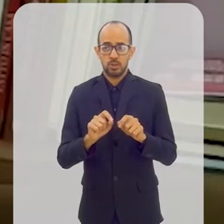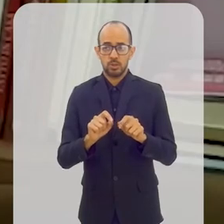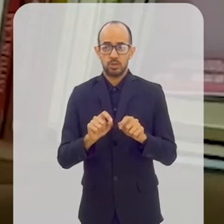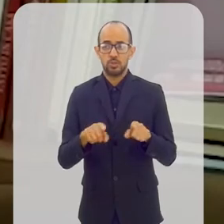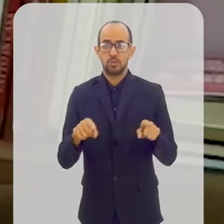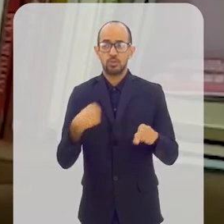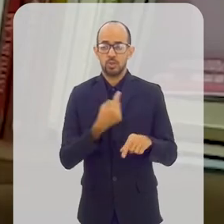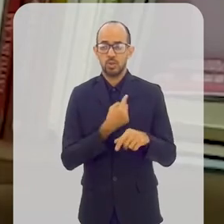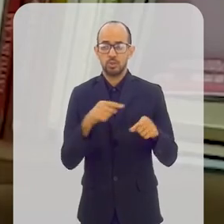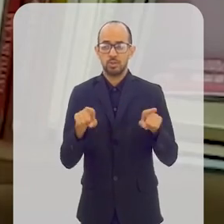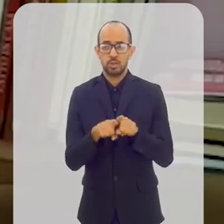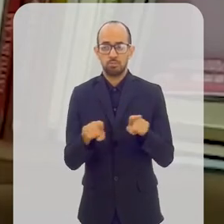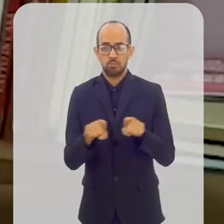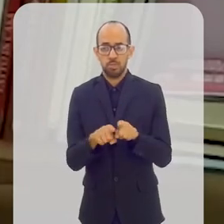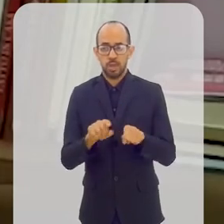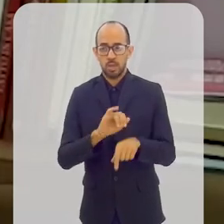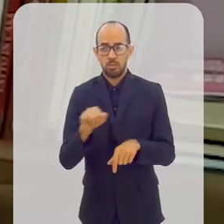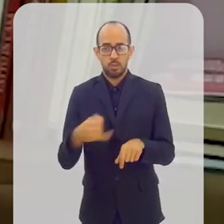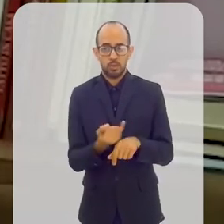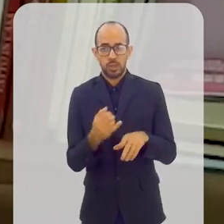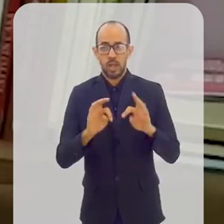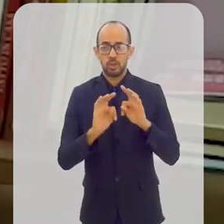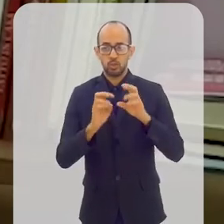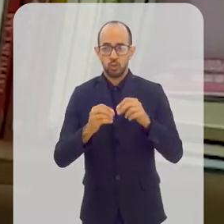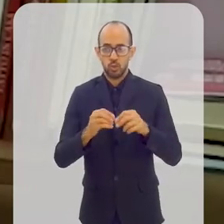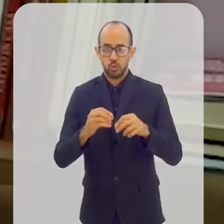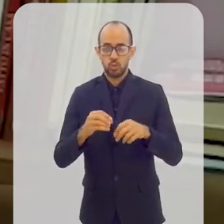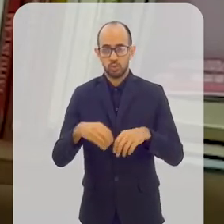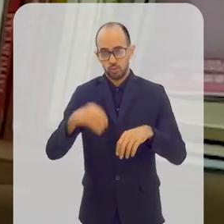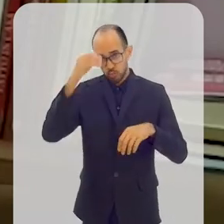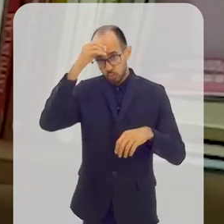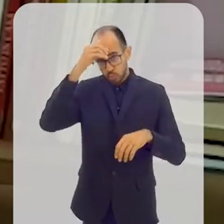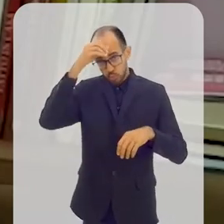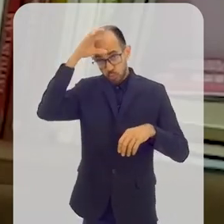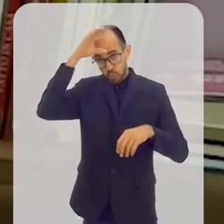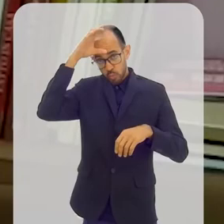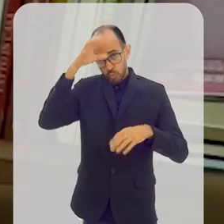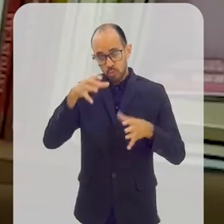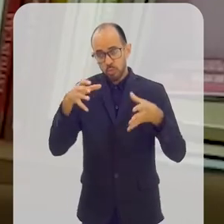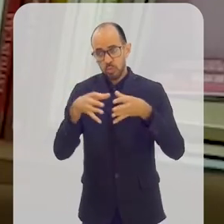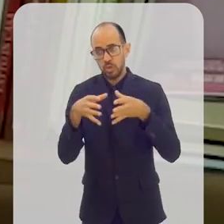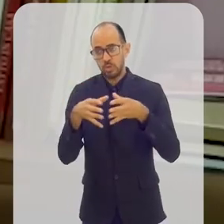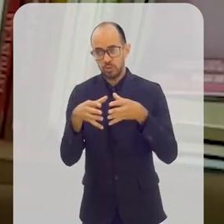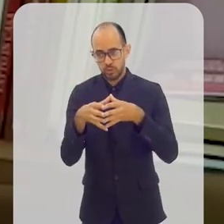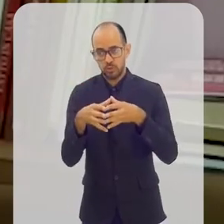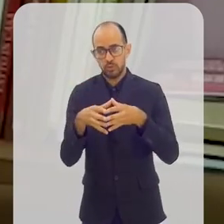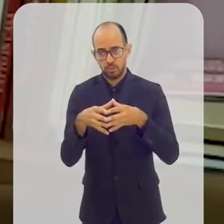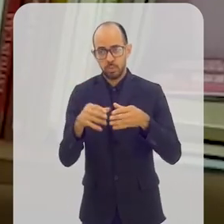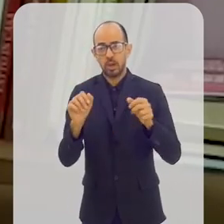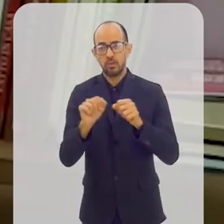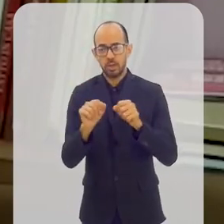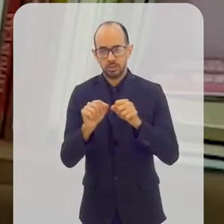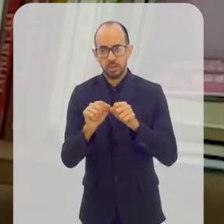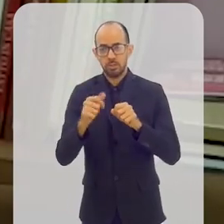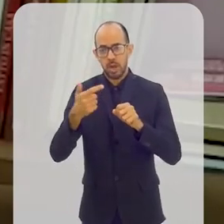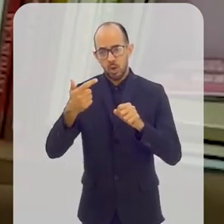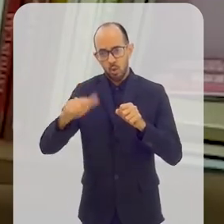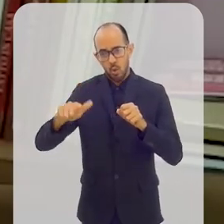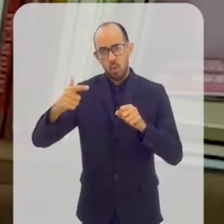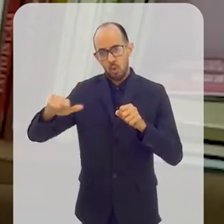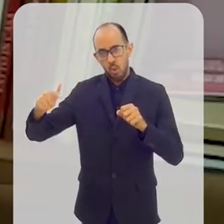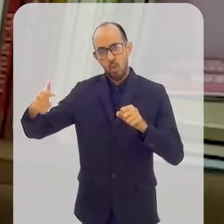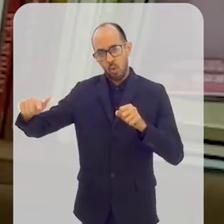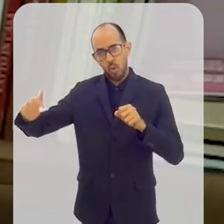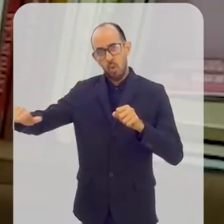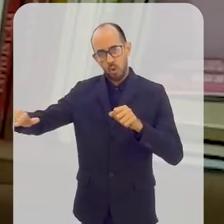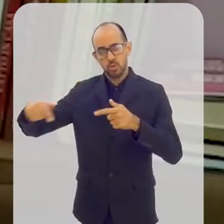poder também aproveitar todo esse conhecimento coletivo para poder produzir